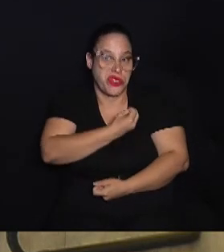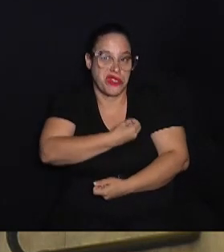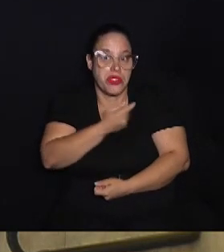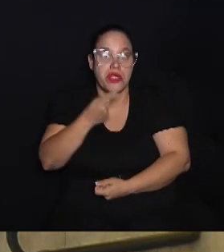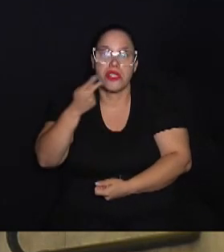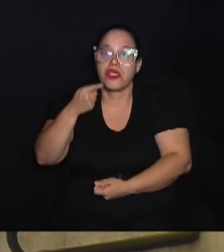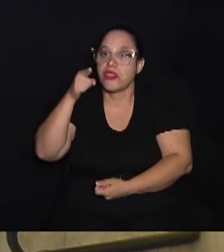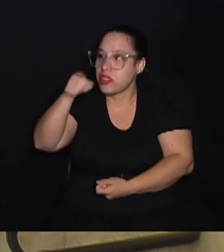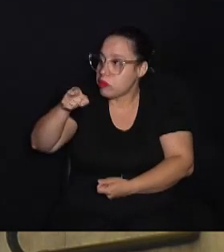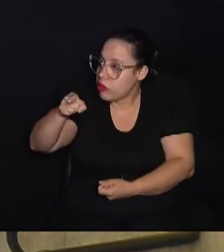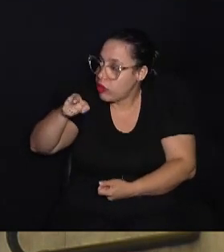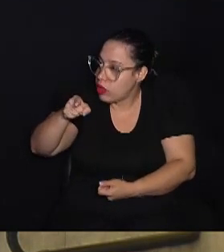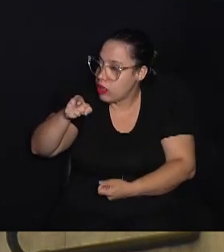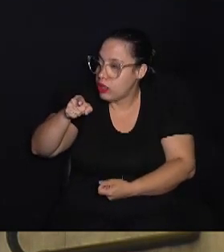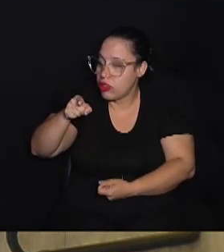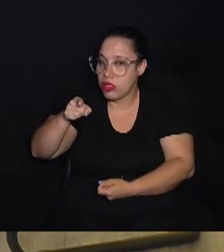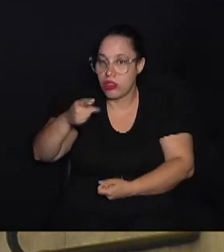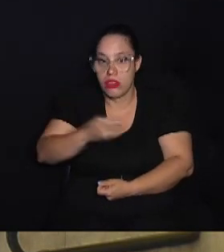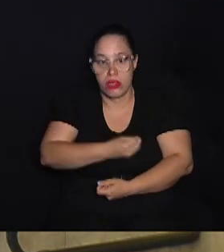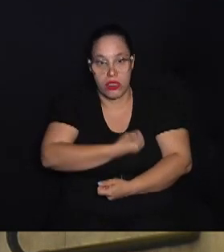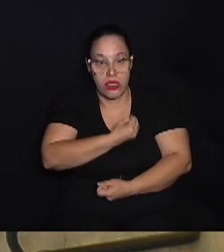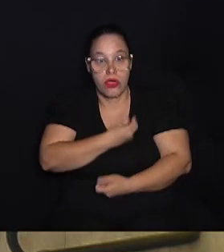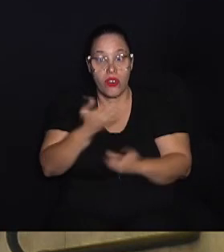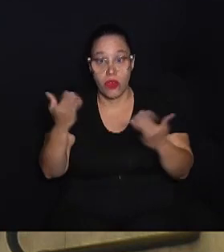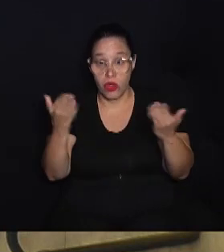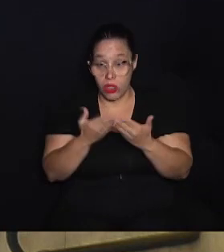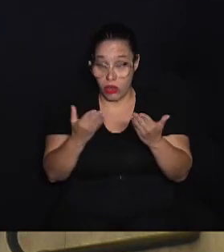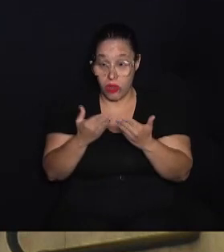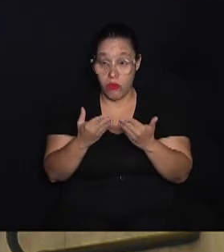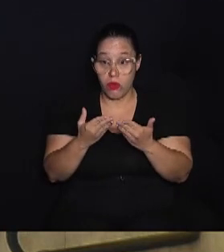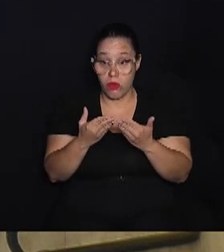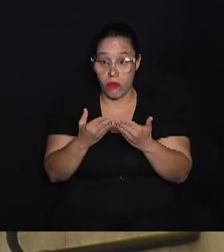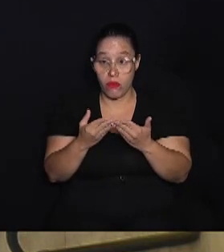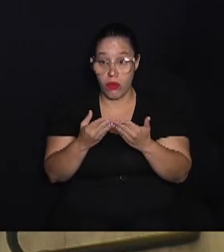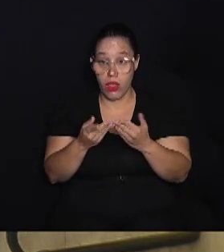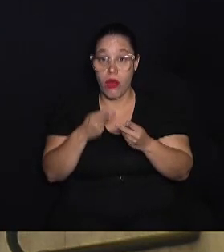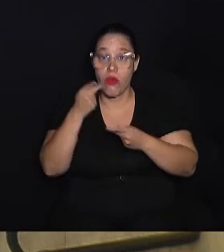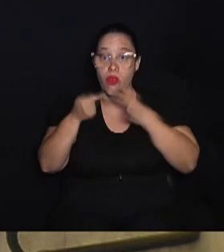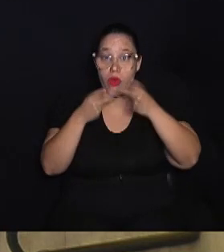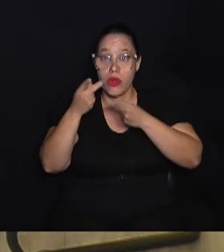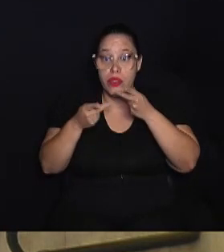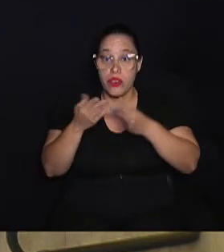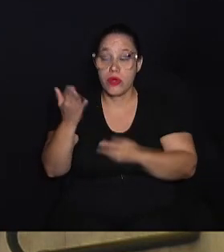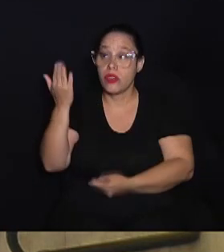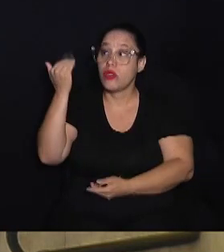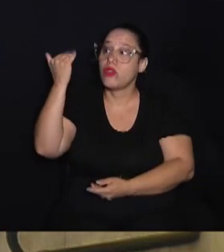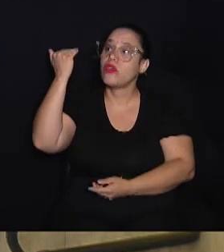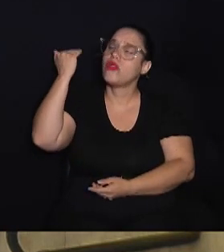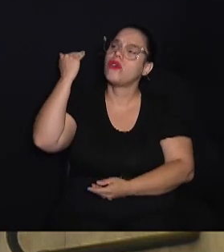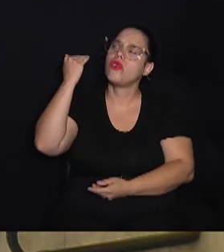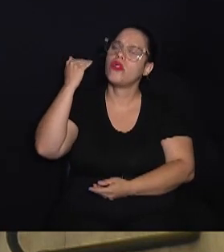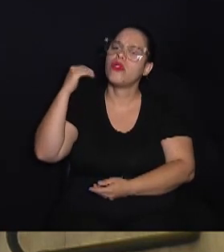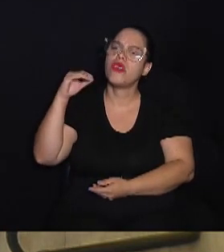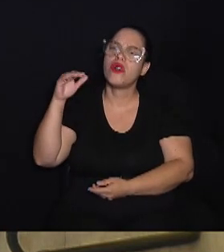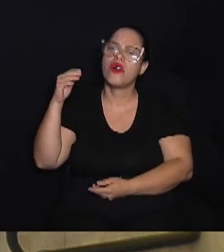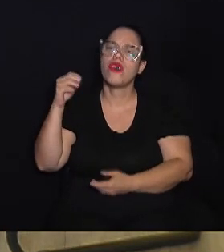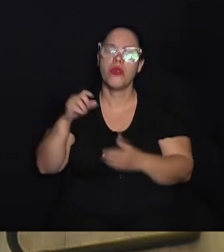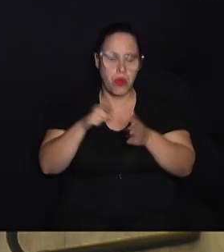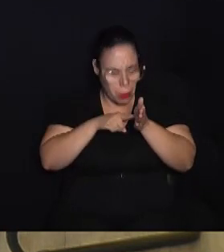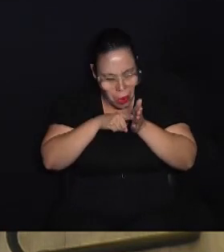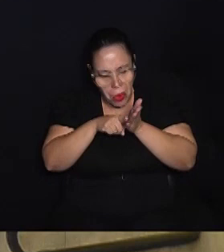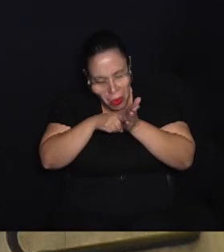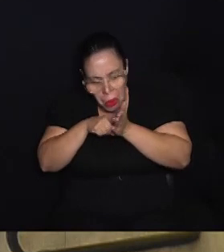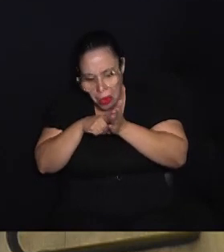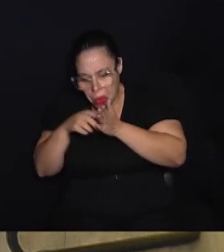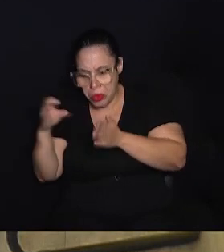para você que o que nós estamos vivendo hoje é aquilo que a gente vem falando, os cientistas, né? Aquele povo que fica lá